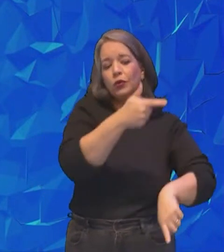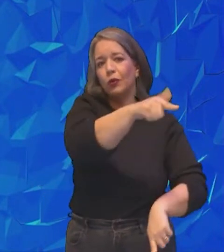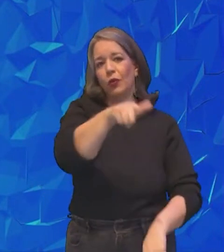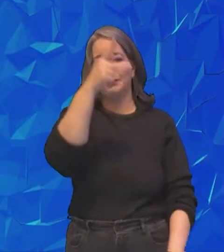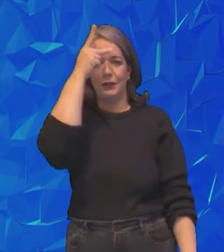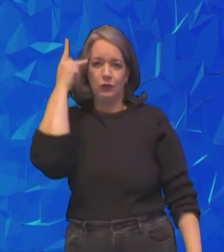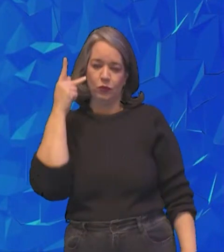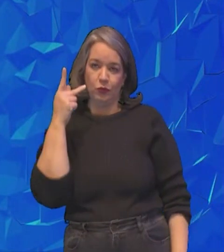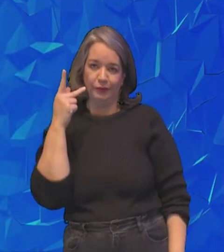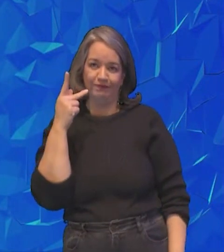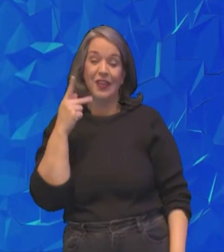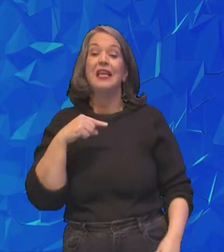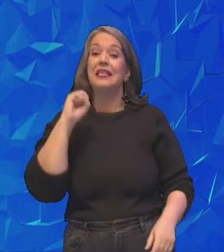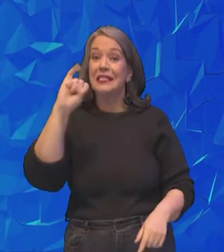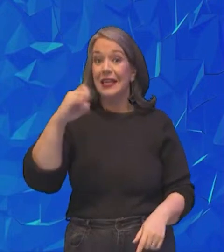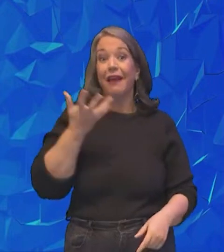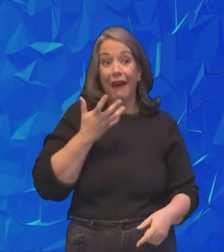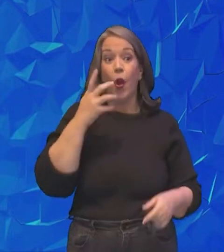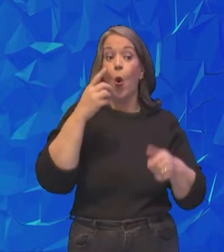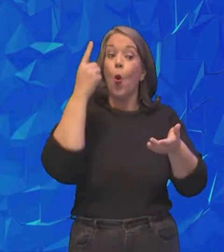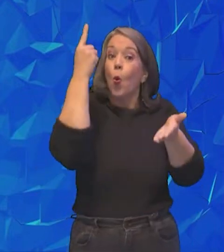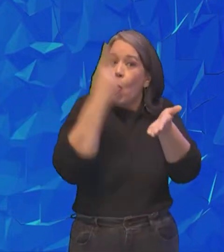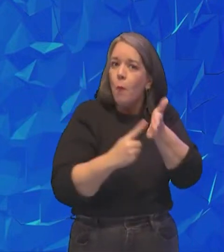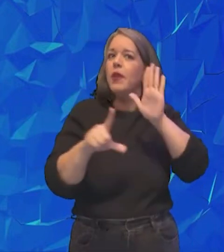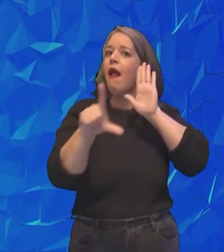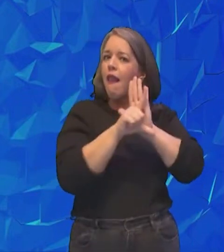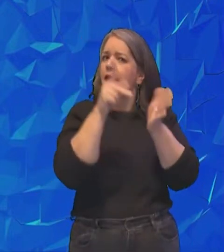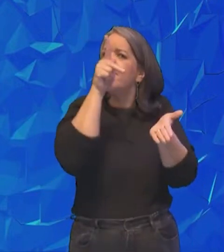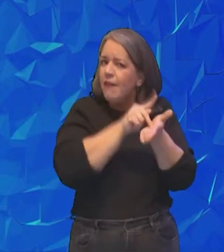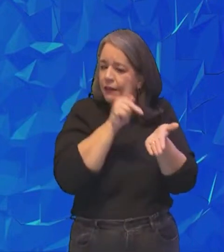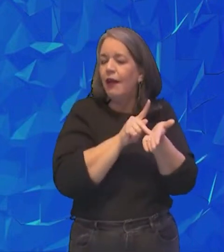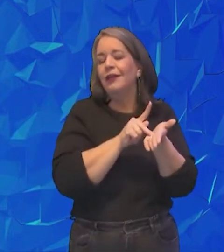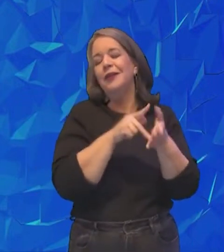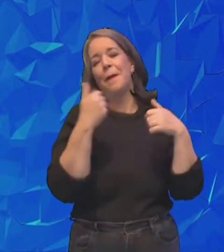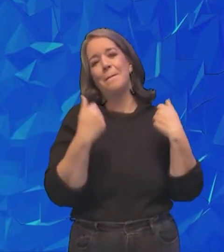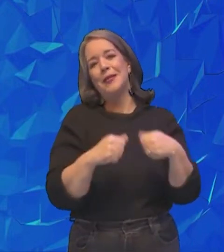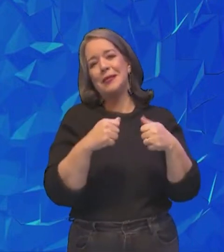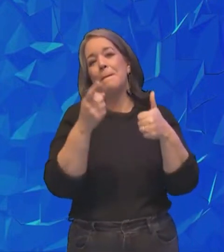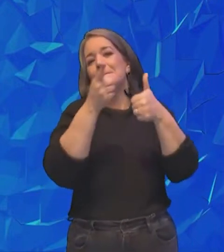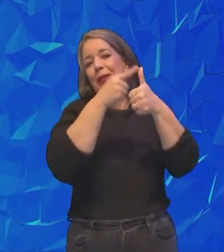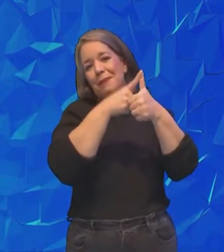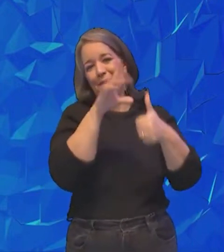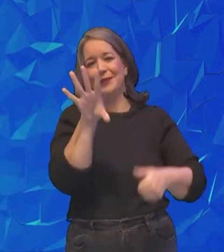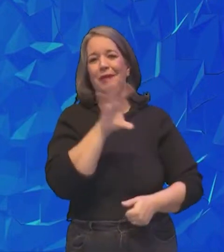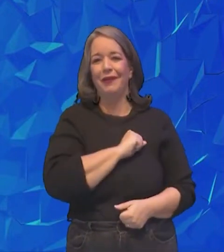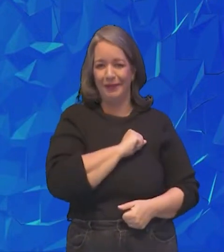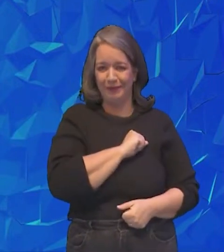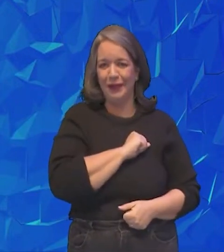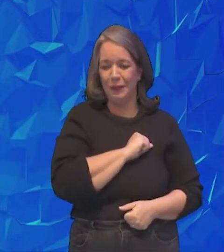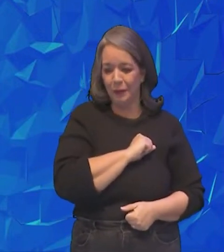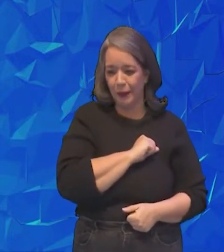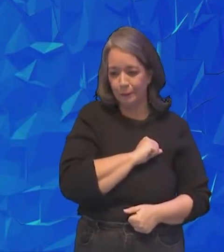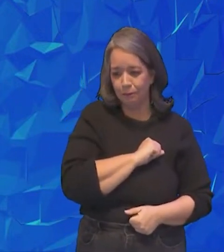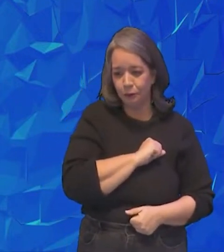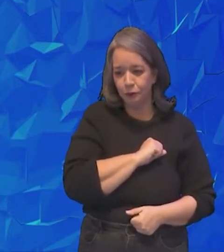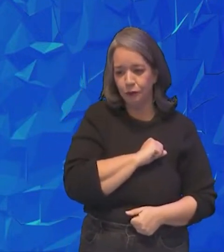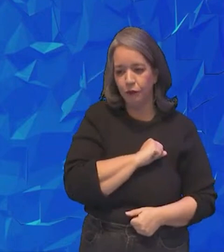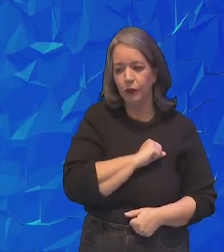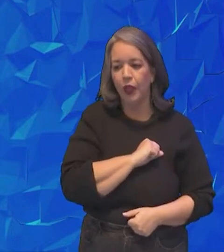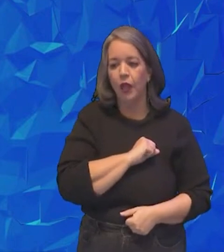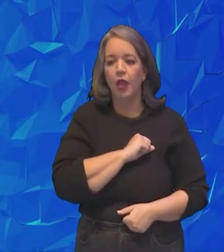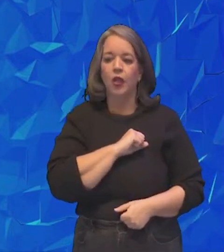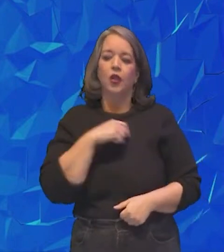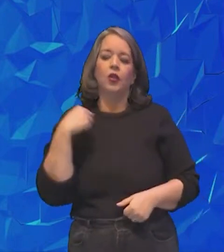seguinte: acolham quem é fraco na fé, não porém para discutir opiniões. Um crê que não pode comer